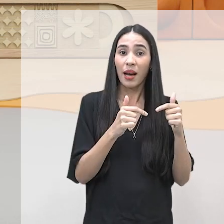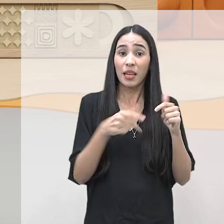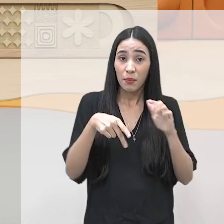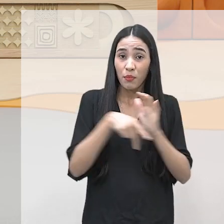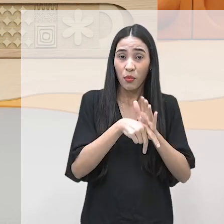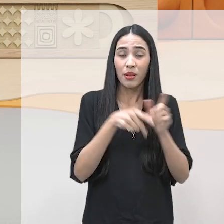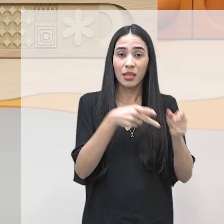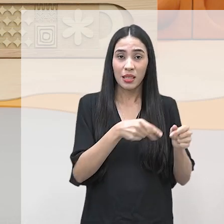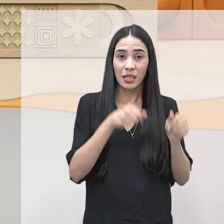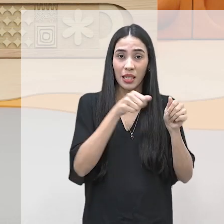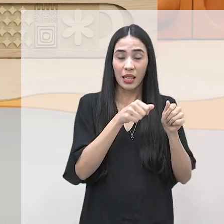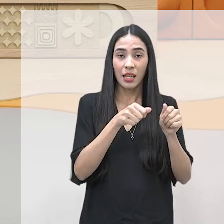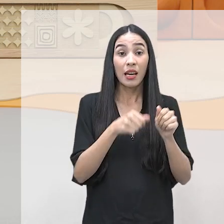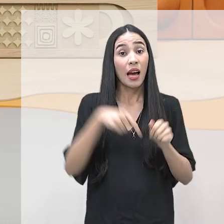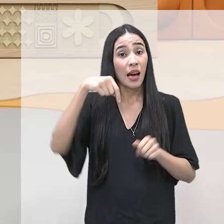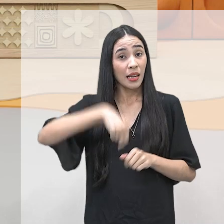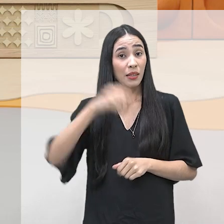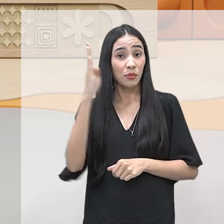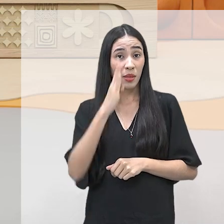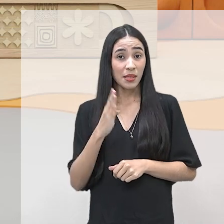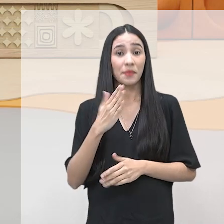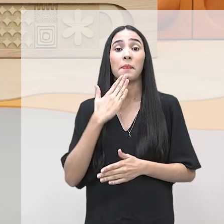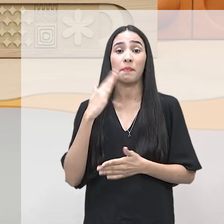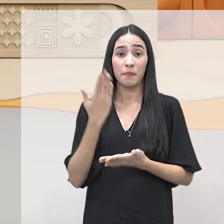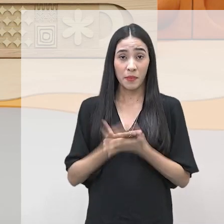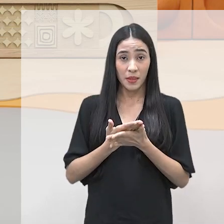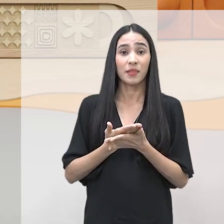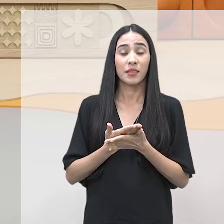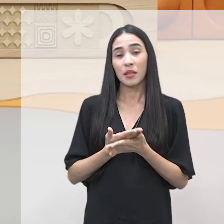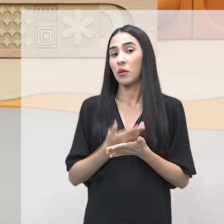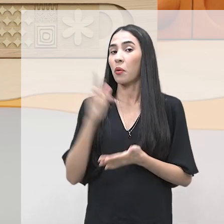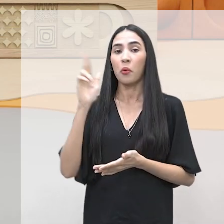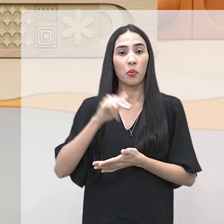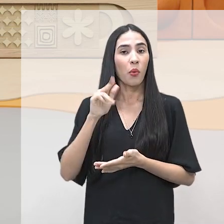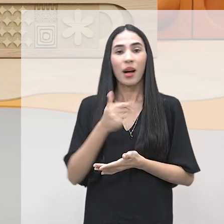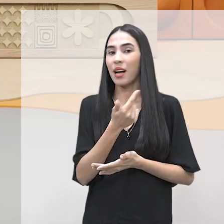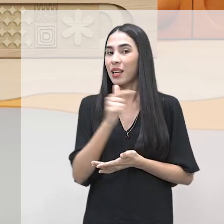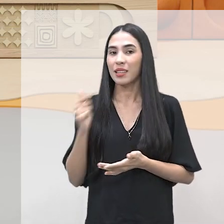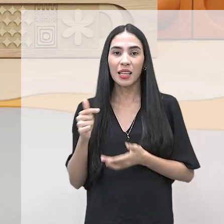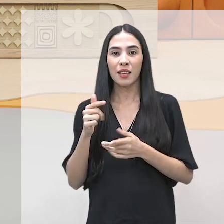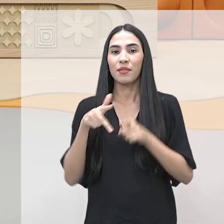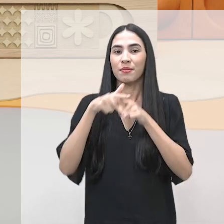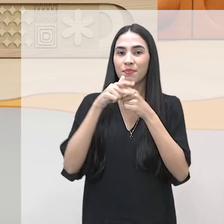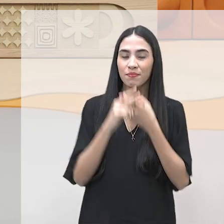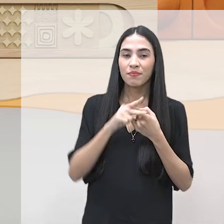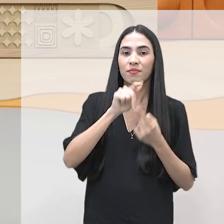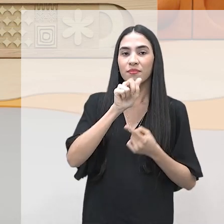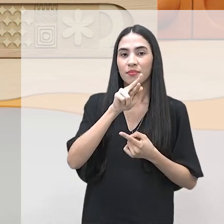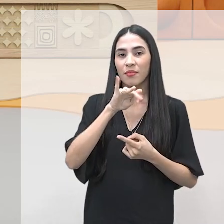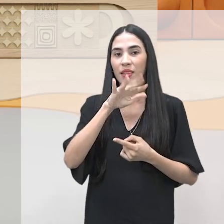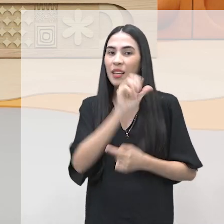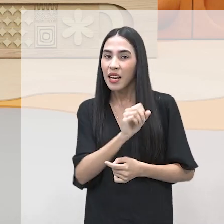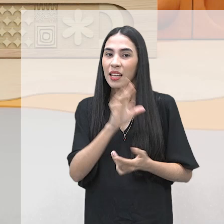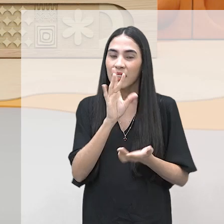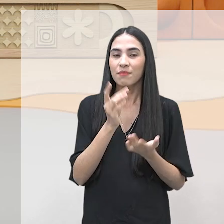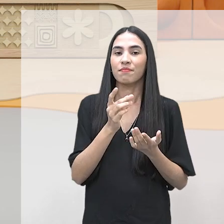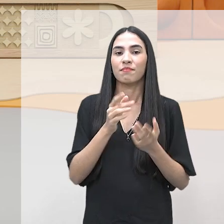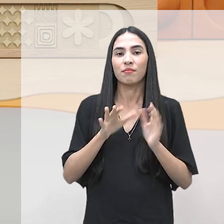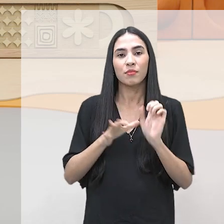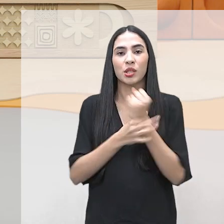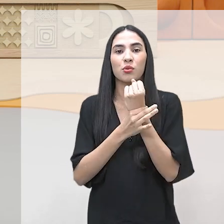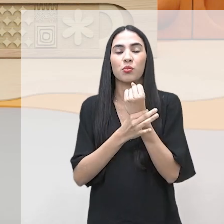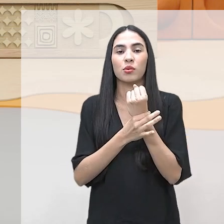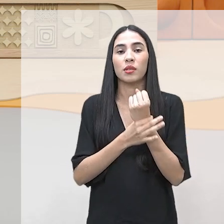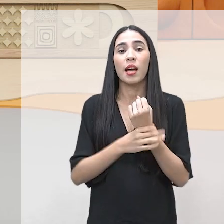terra. No Brasil, galera, pasmem, nunca houve uma reforma agrária efetiva. É um país